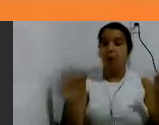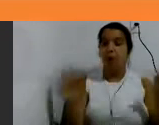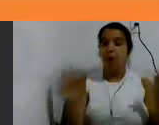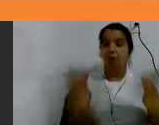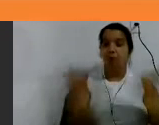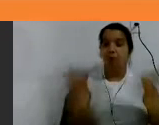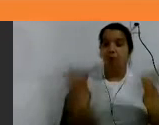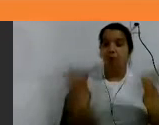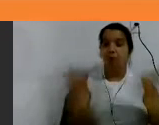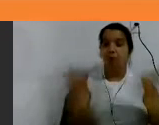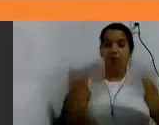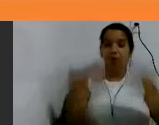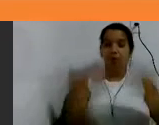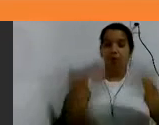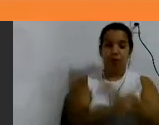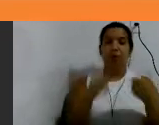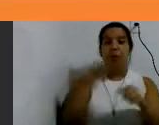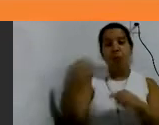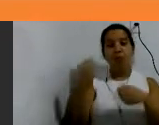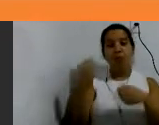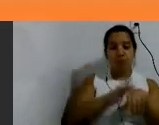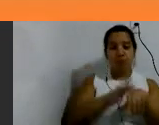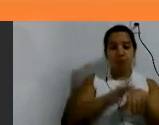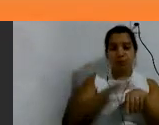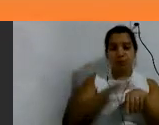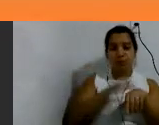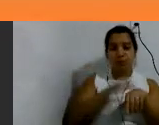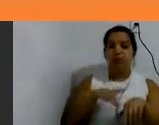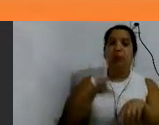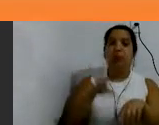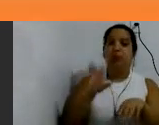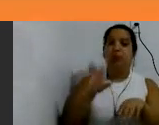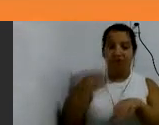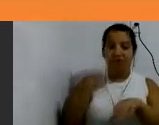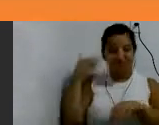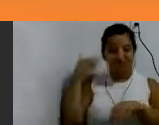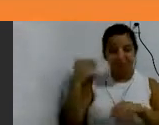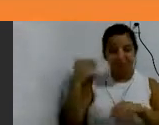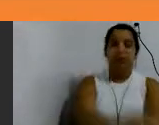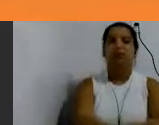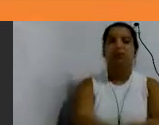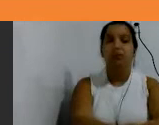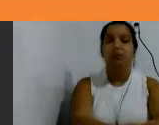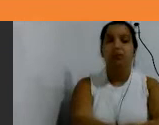outros tripanosomatídeos, como, por exemplo, a leishmania.